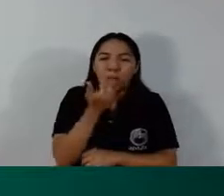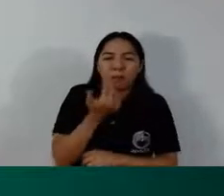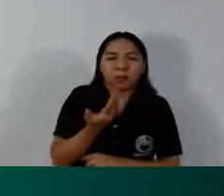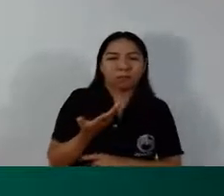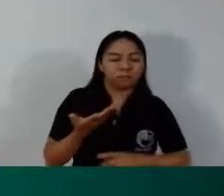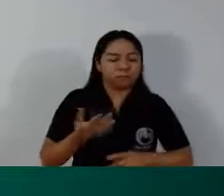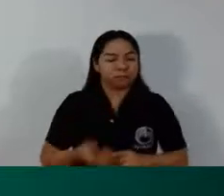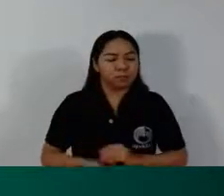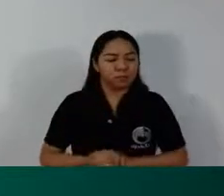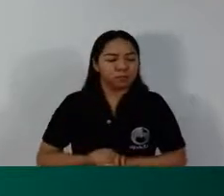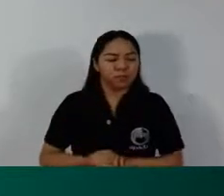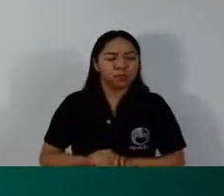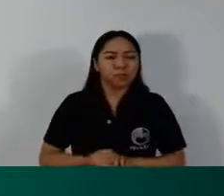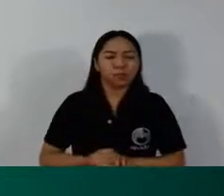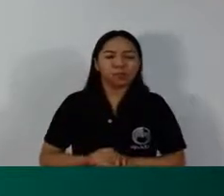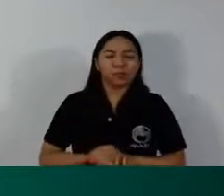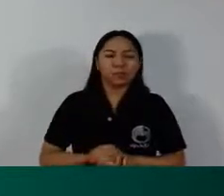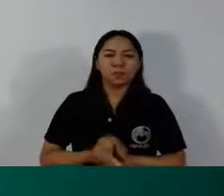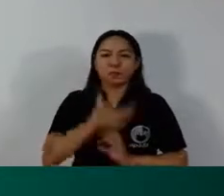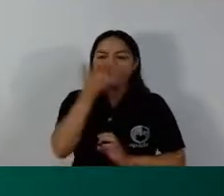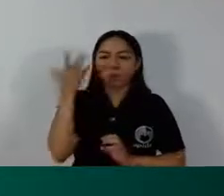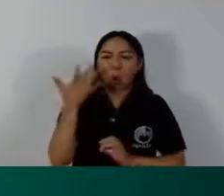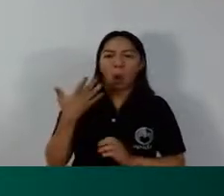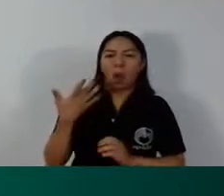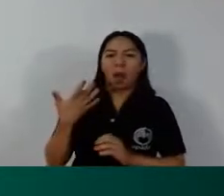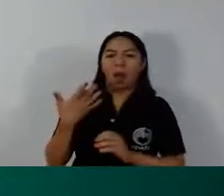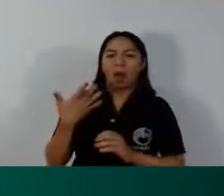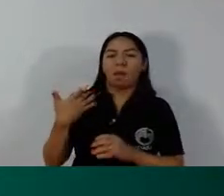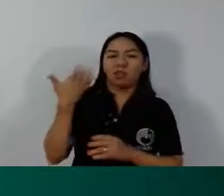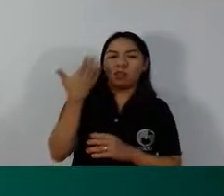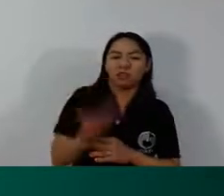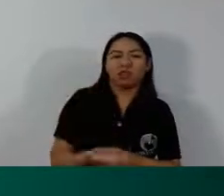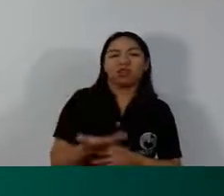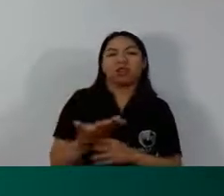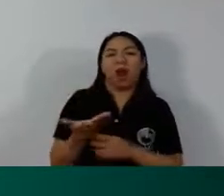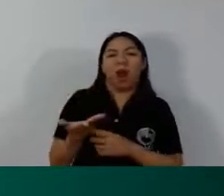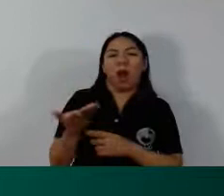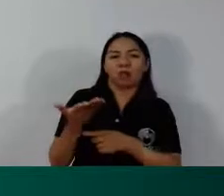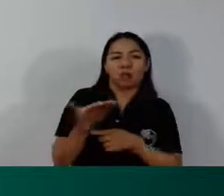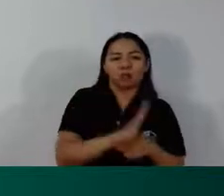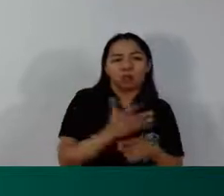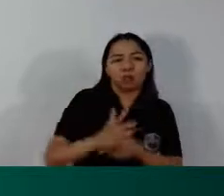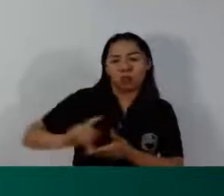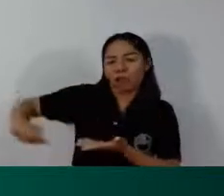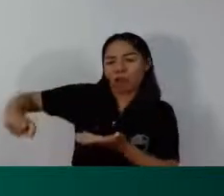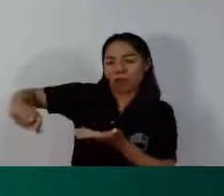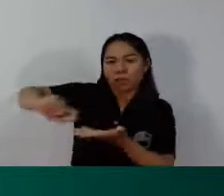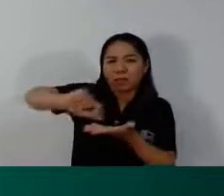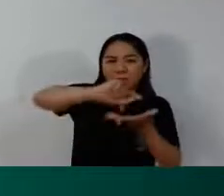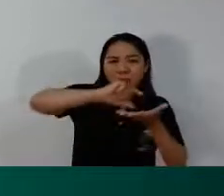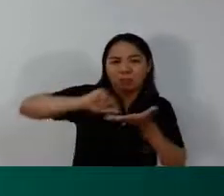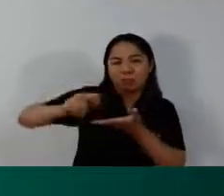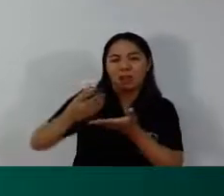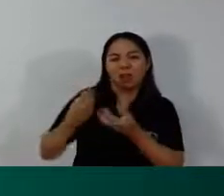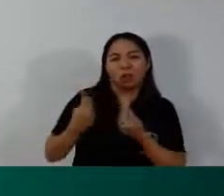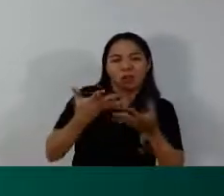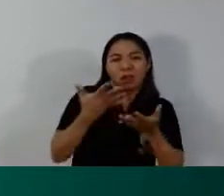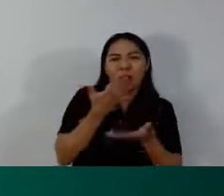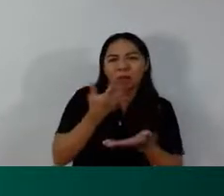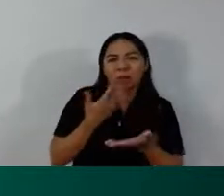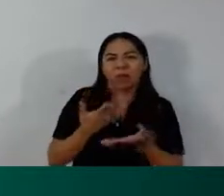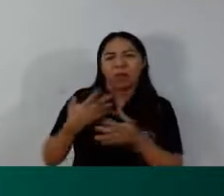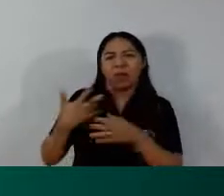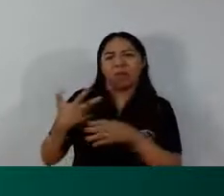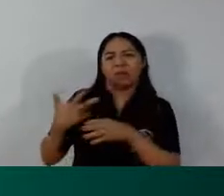sente é pessoal mandando o vídeo da Galera pedindo ajuda vaquinha para não sei o que pedaço de alimento vaquinha para não sei o que é